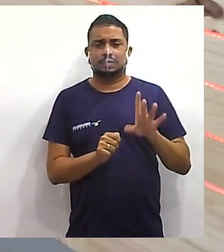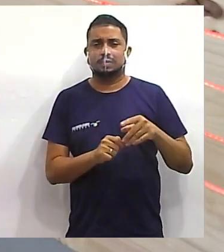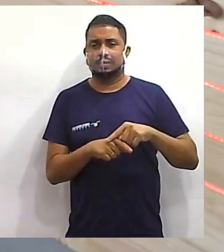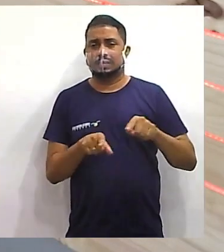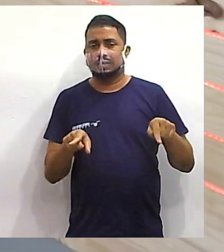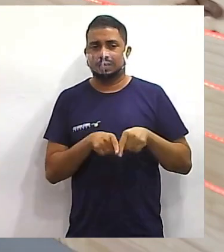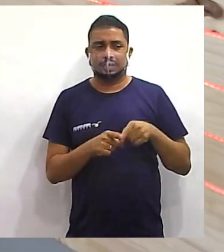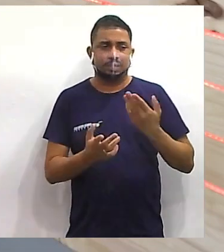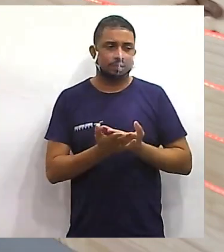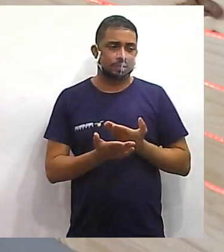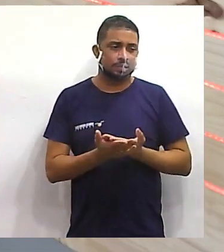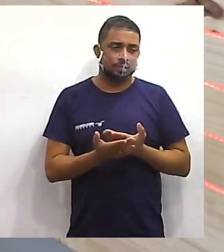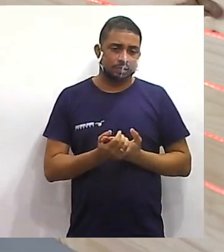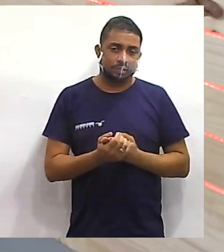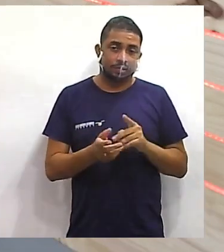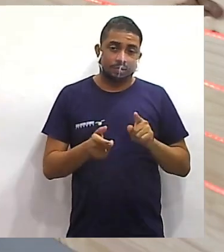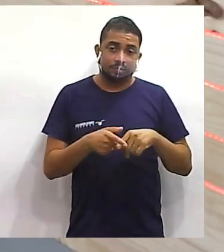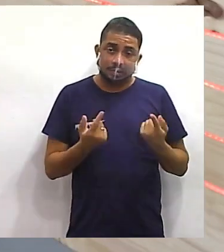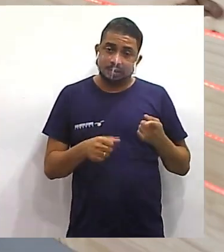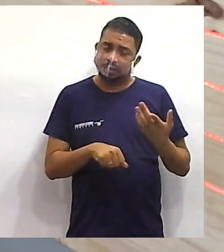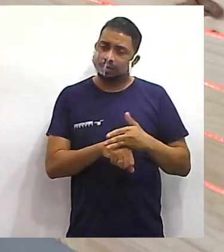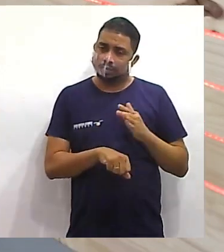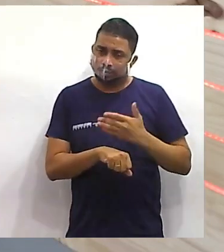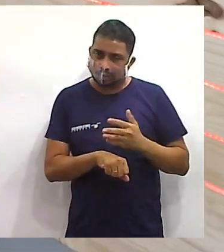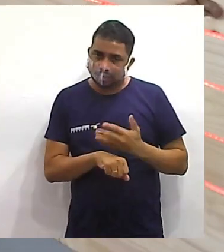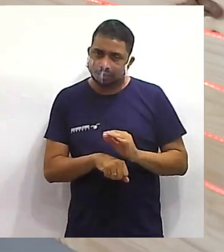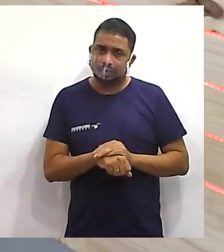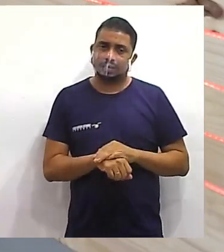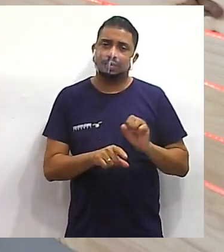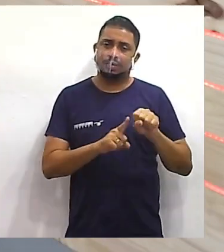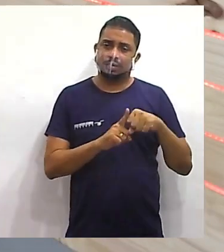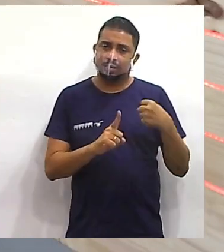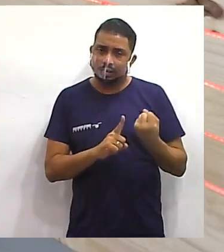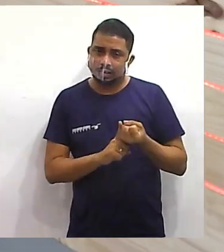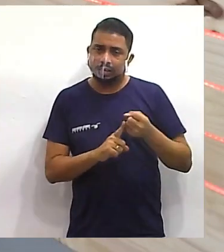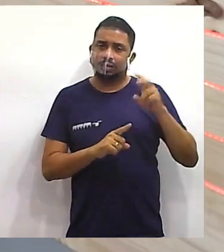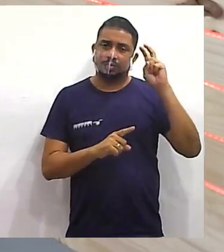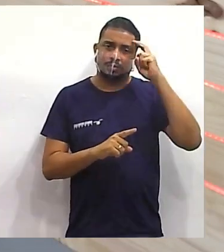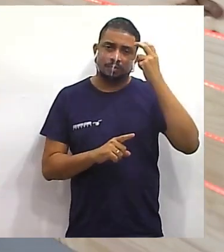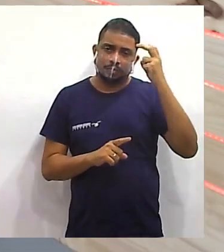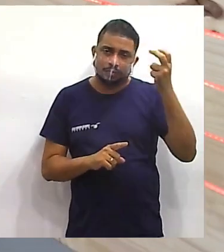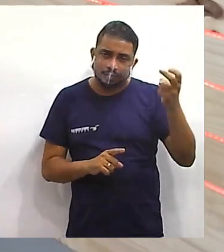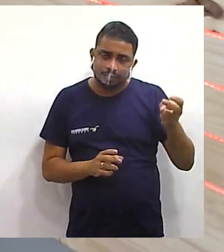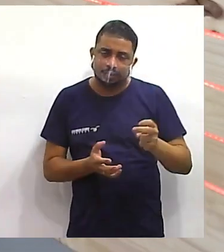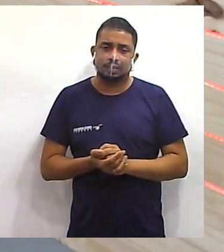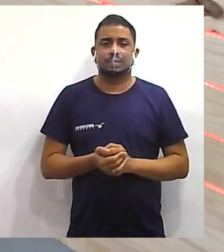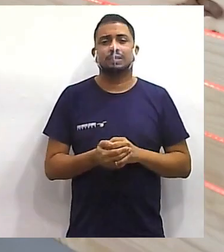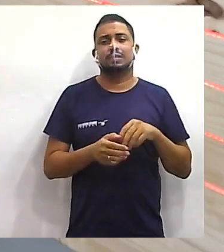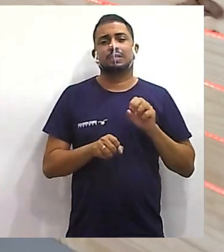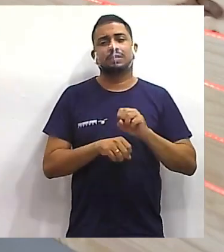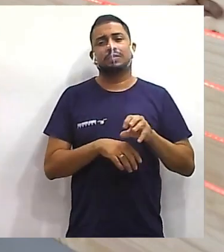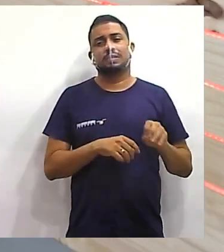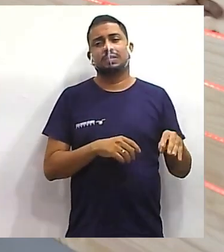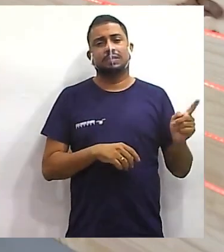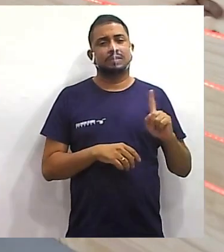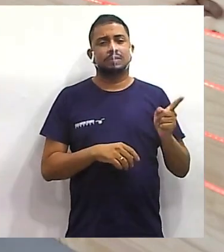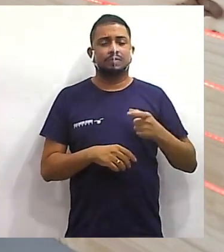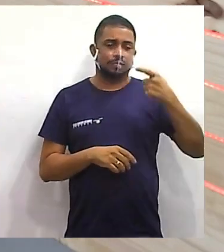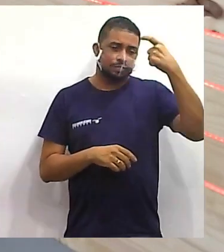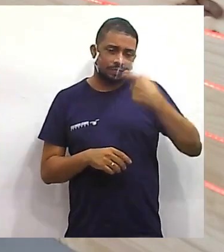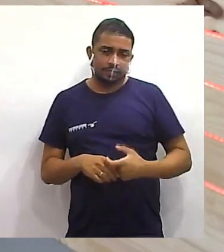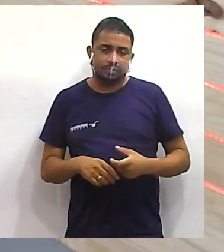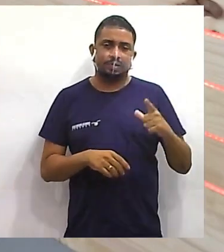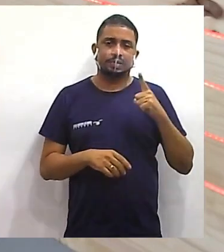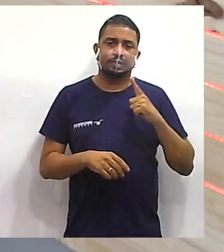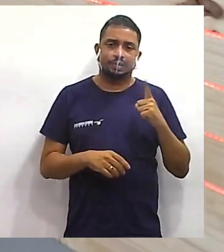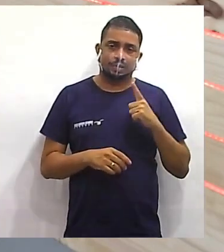de aula, né? No formal, mas nessas práticas sociais, culturais, nessa educação não formal. E aí a gente teria